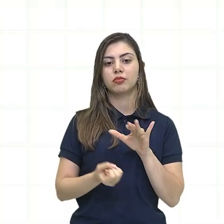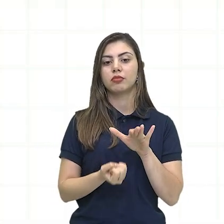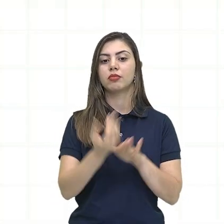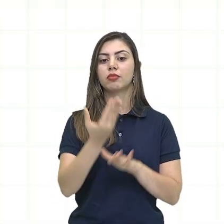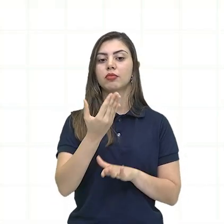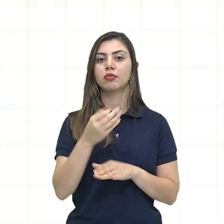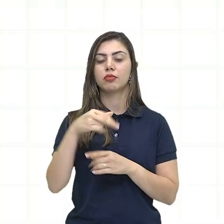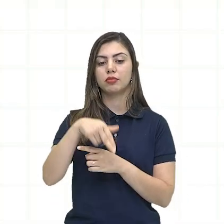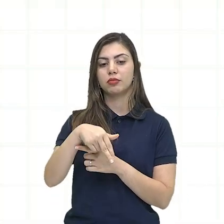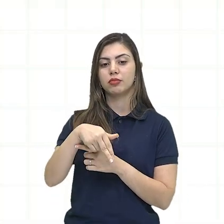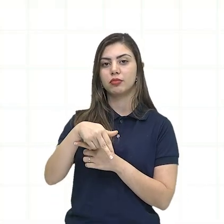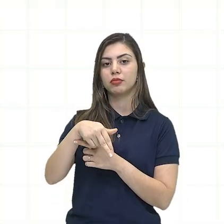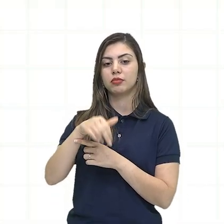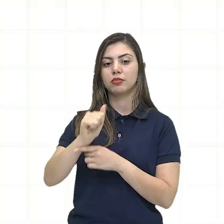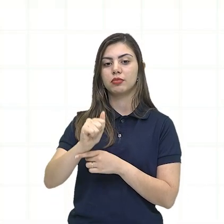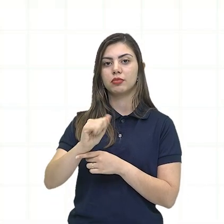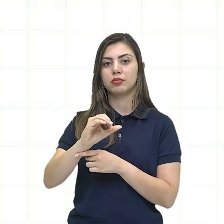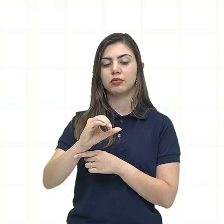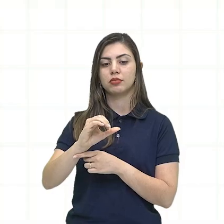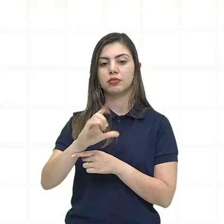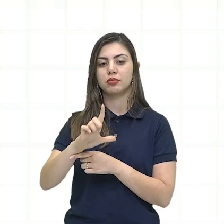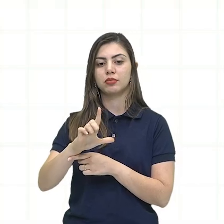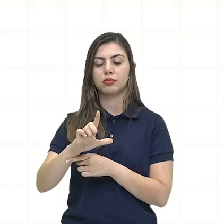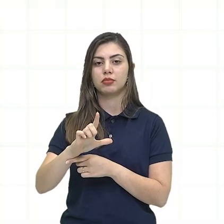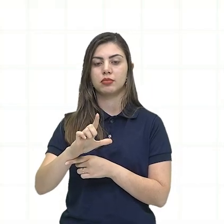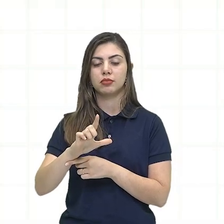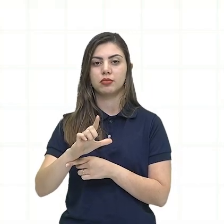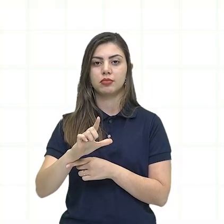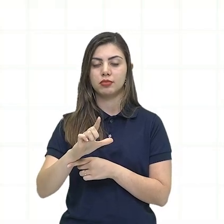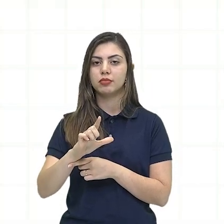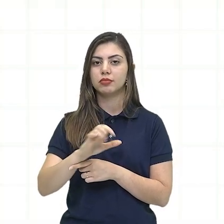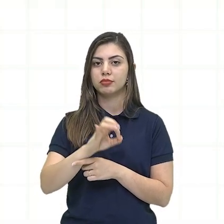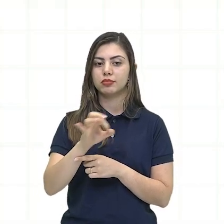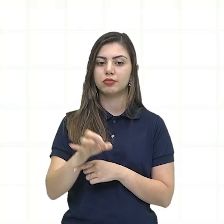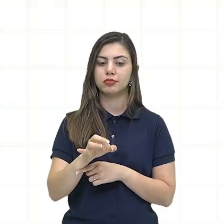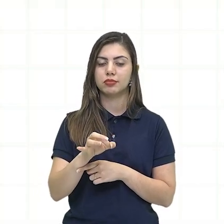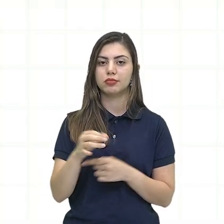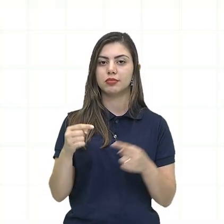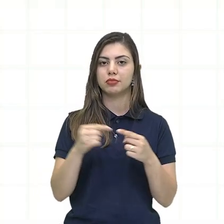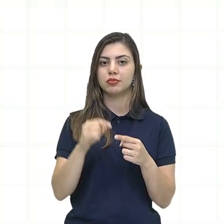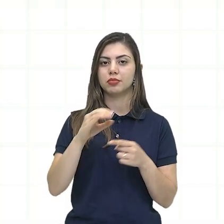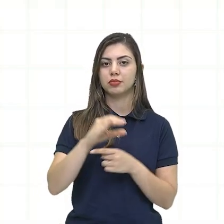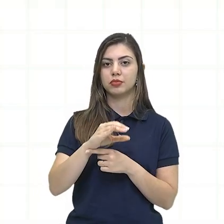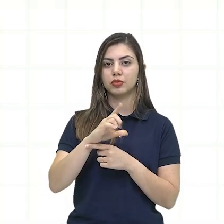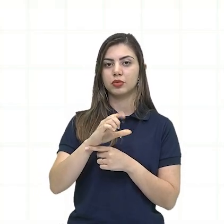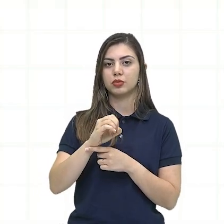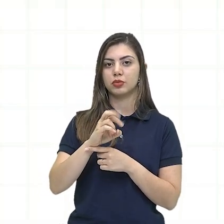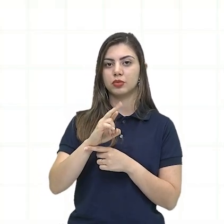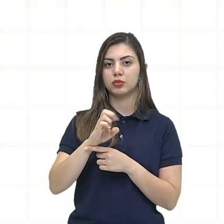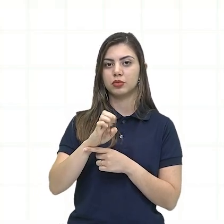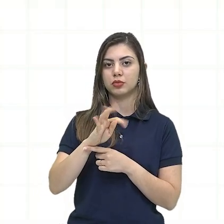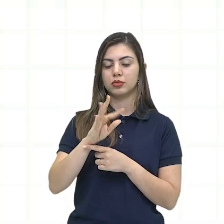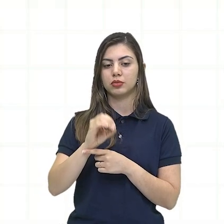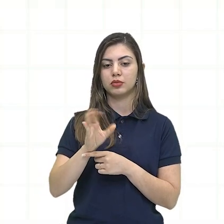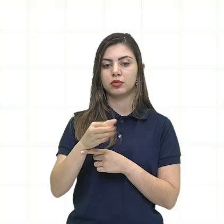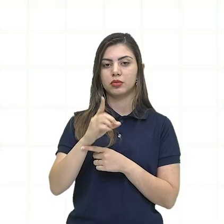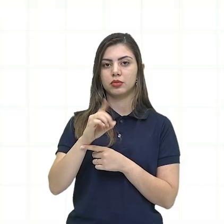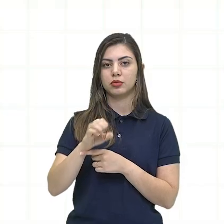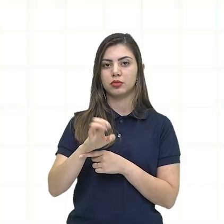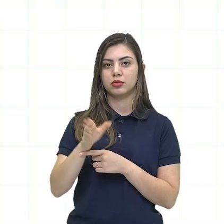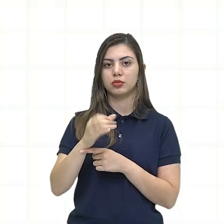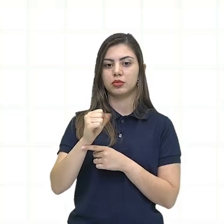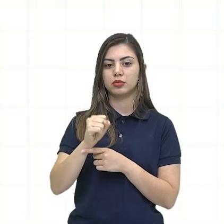formar? O NaCl, que é o nosso cloreto de sódio, certo?